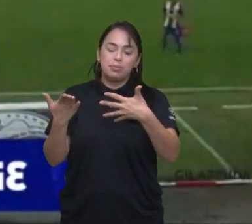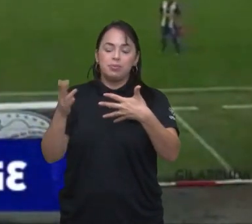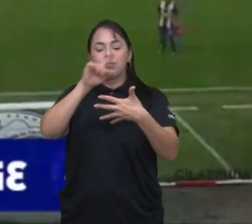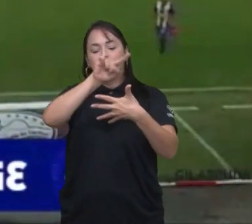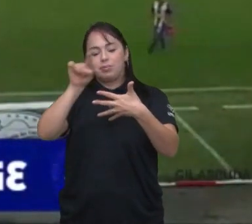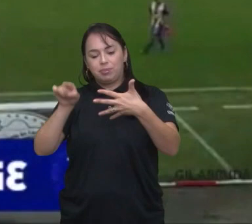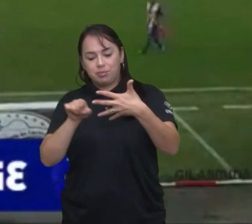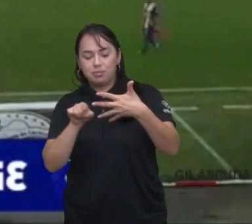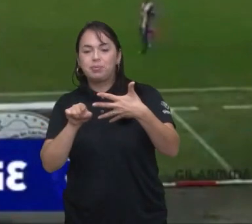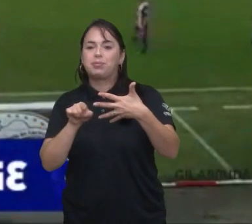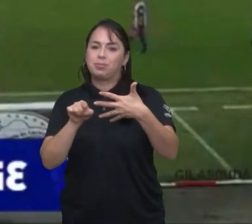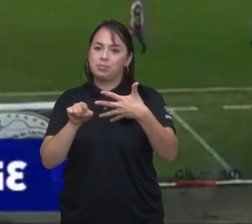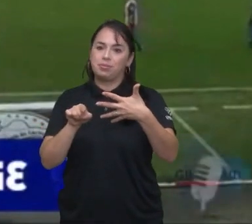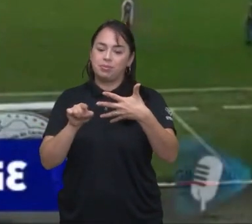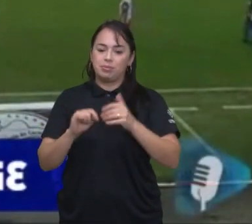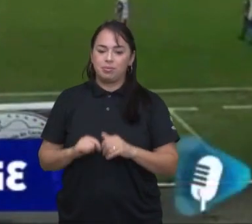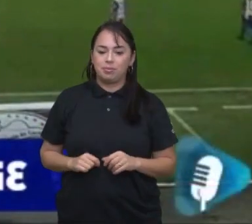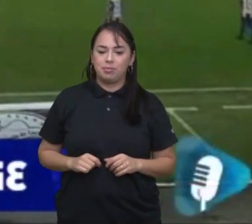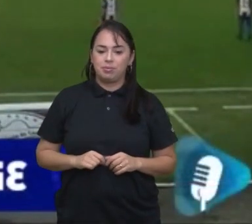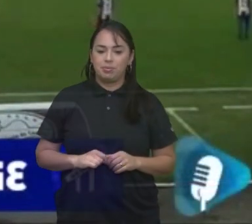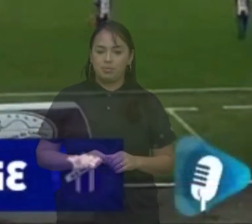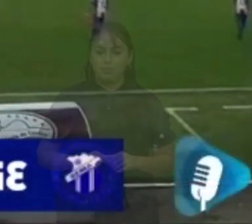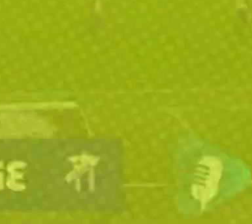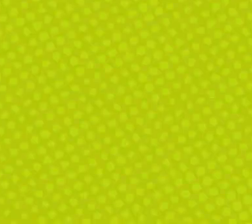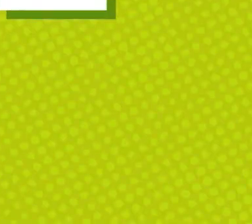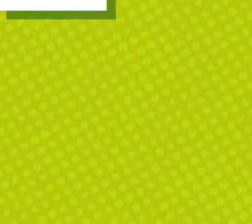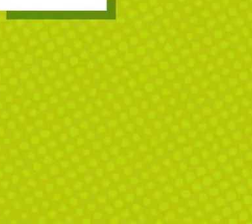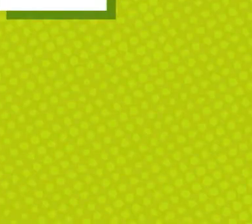na 3ª posição.